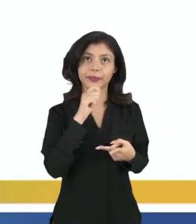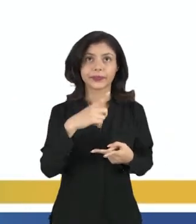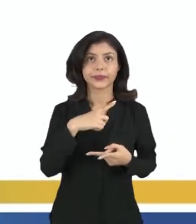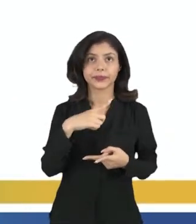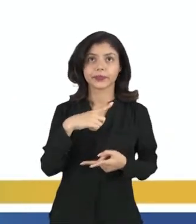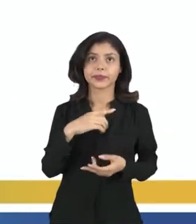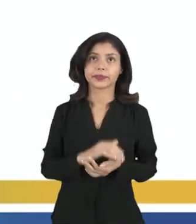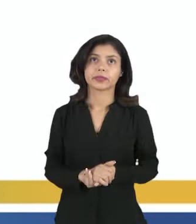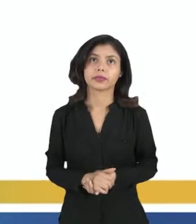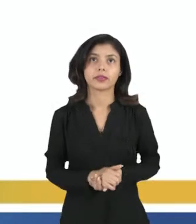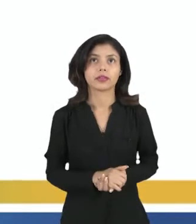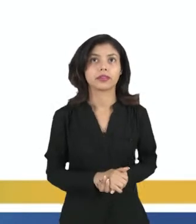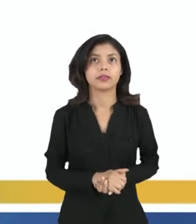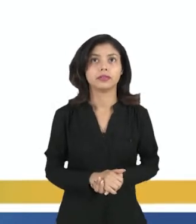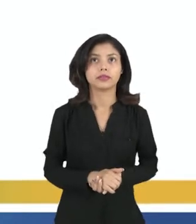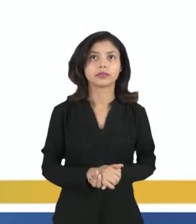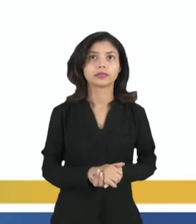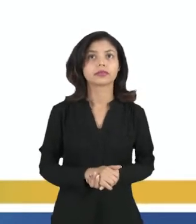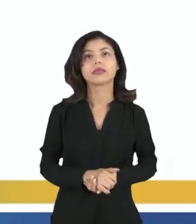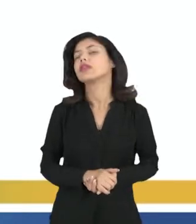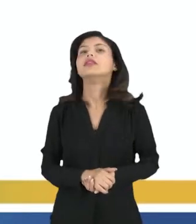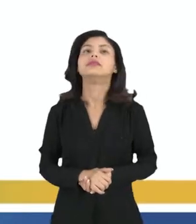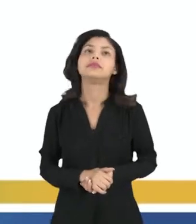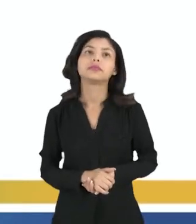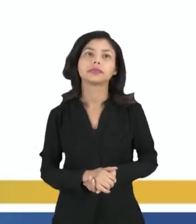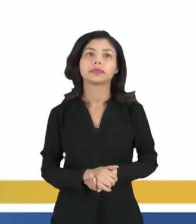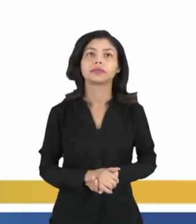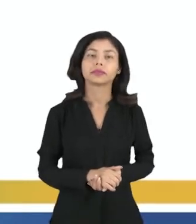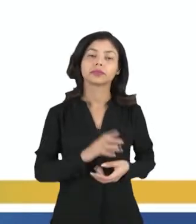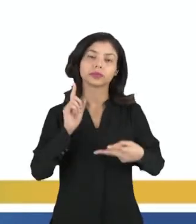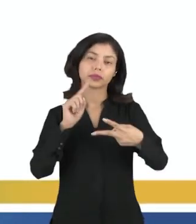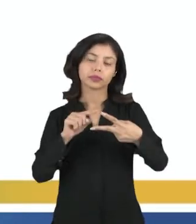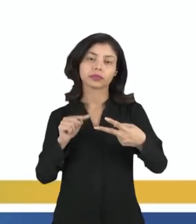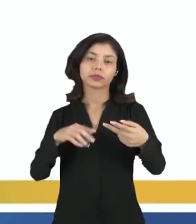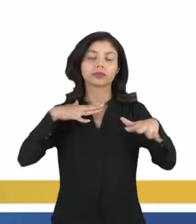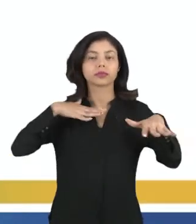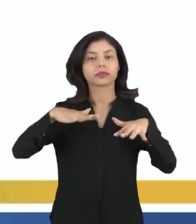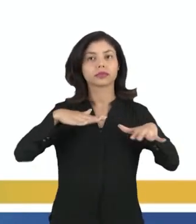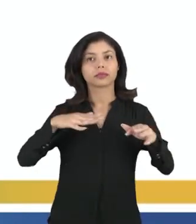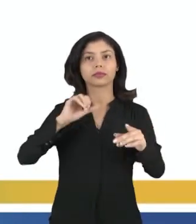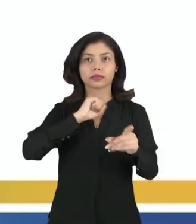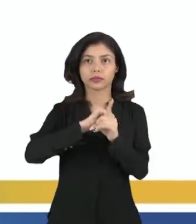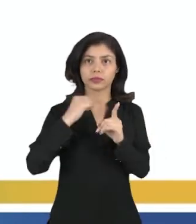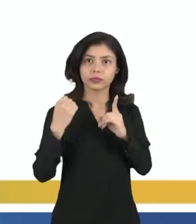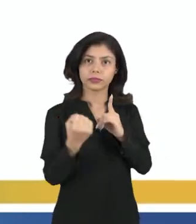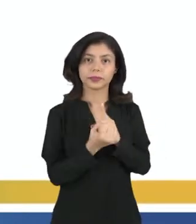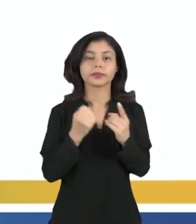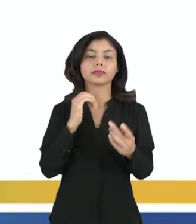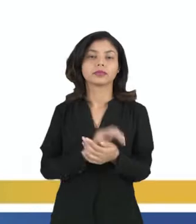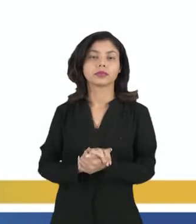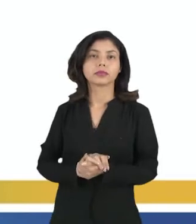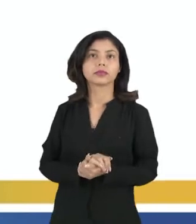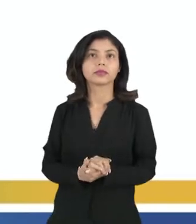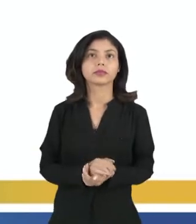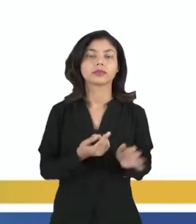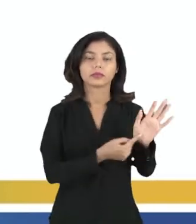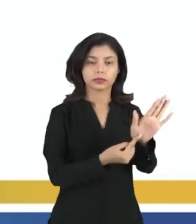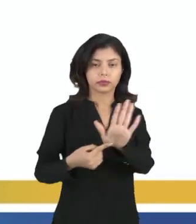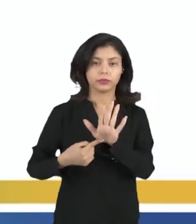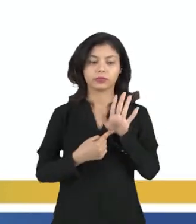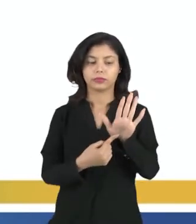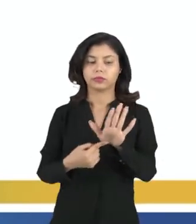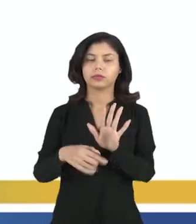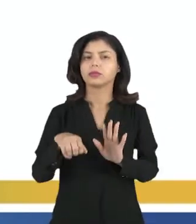existe na sociedade brasileira. Esses dois movimentos sociais, eles